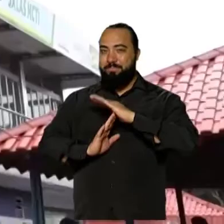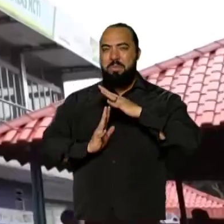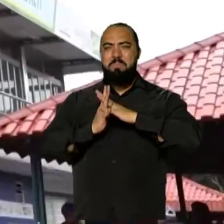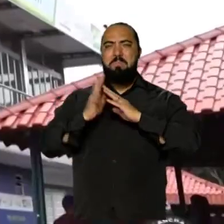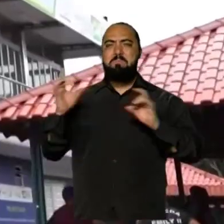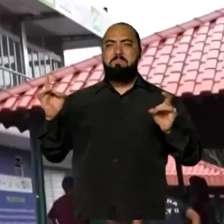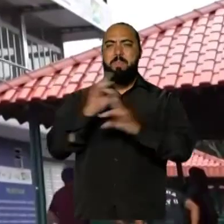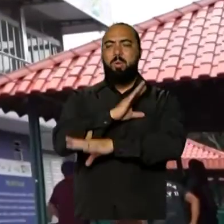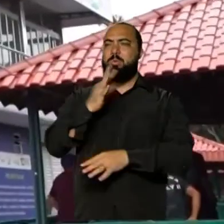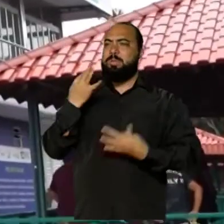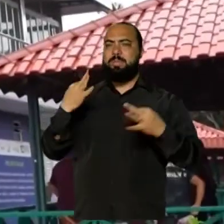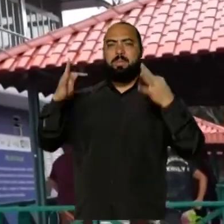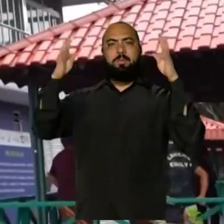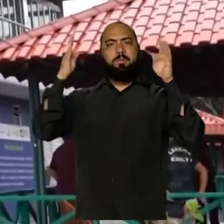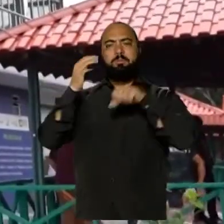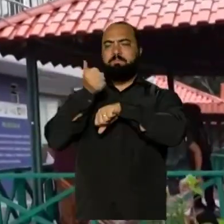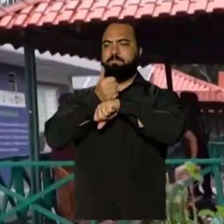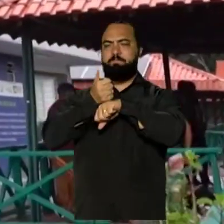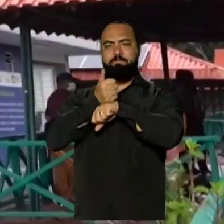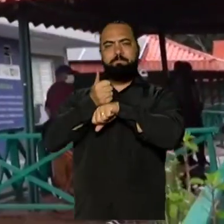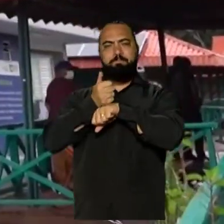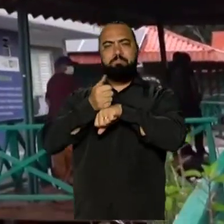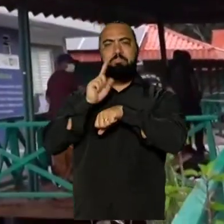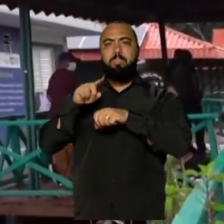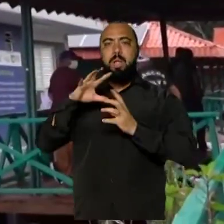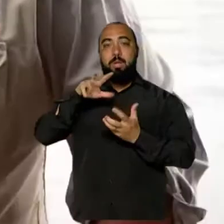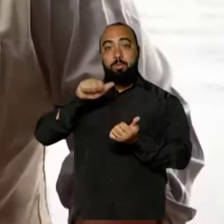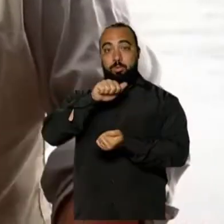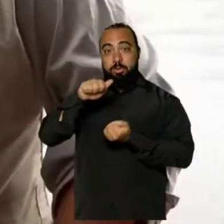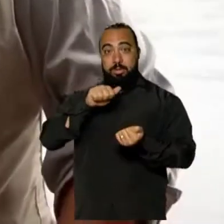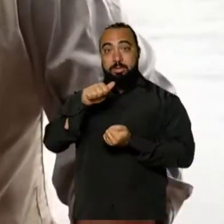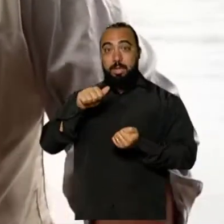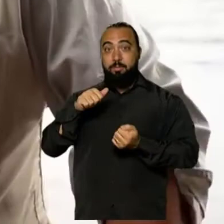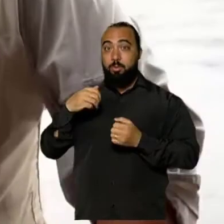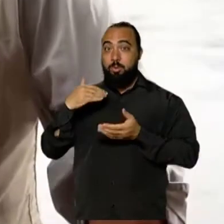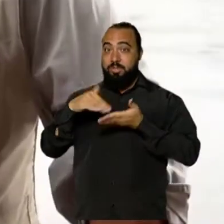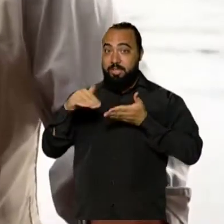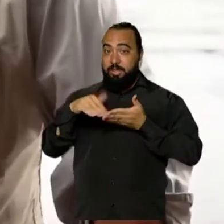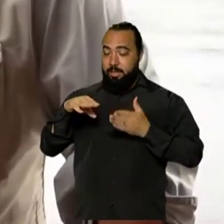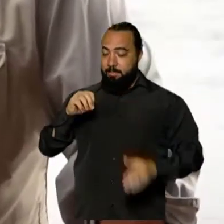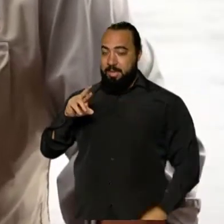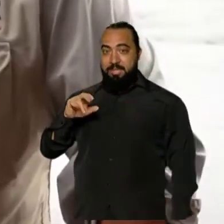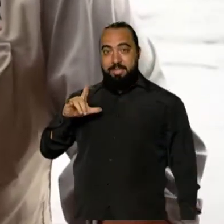completamente sustentável. E o secretário Marcelo Morales está aqui comigo.